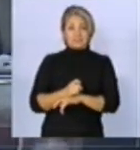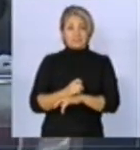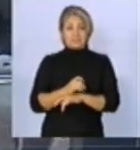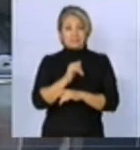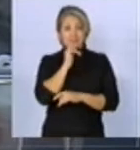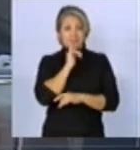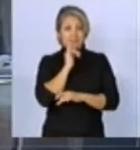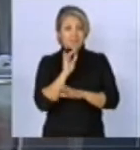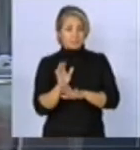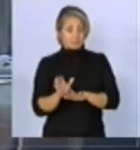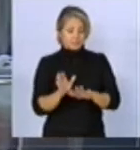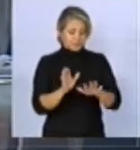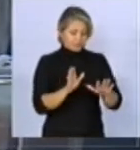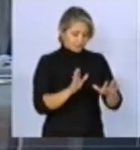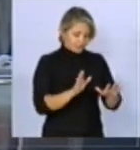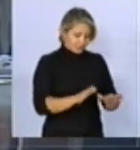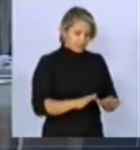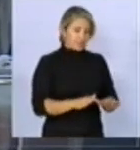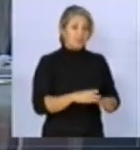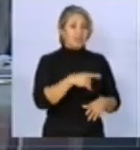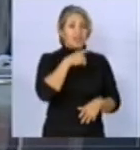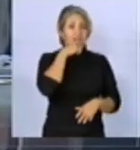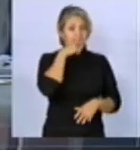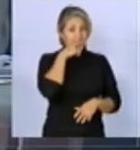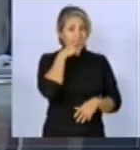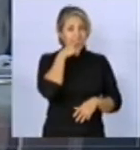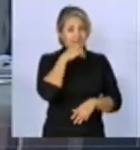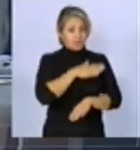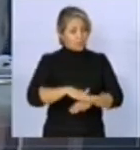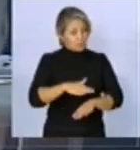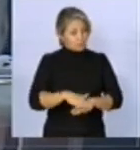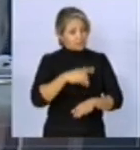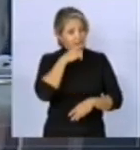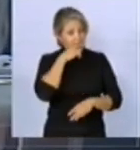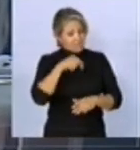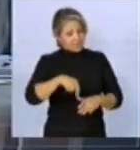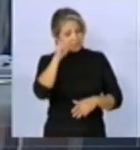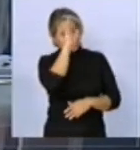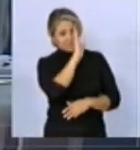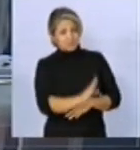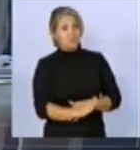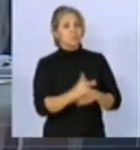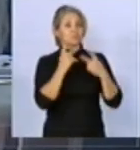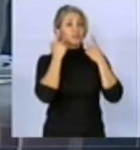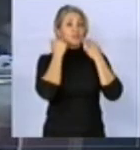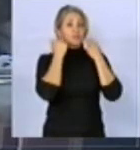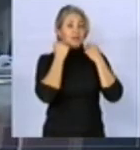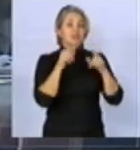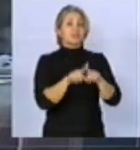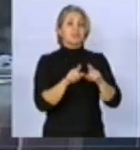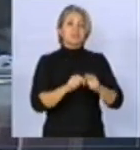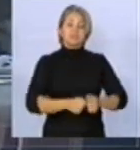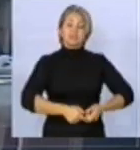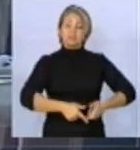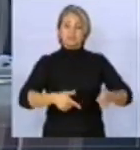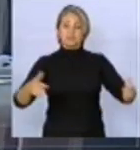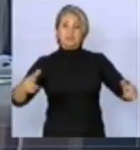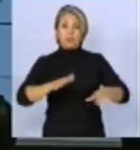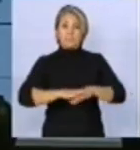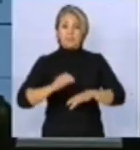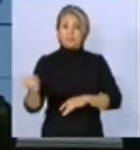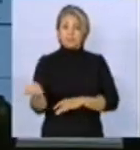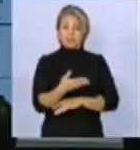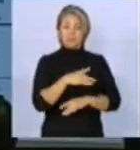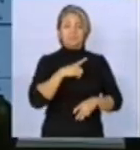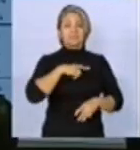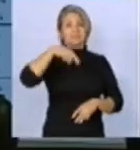partir de cana-de-açúcar hoje em dia no Brasil tradicional Tem a parte de expansão essa parte mais moderna